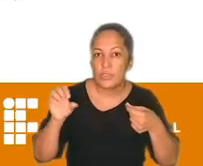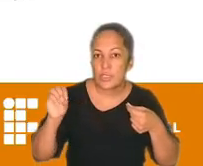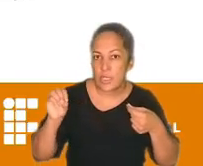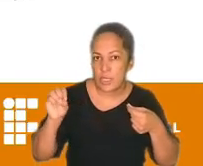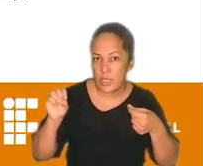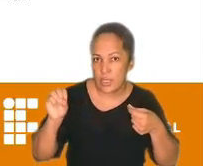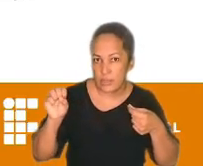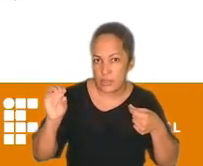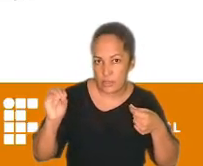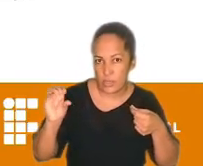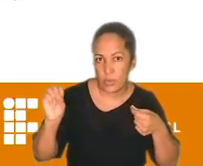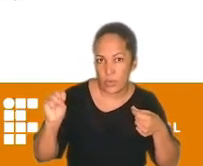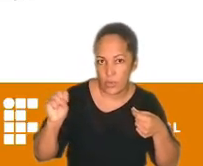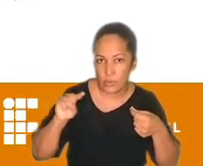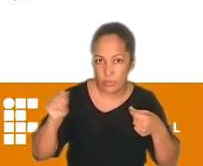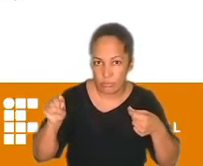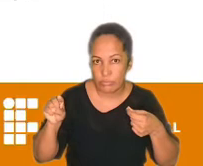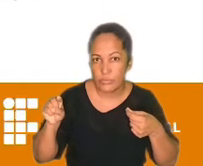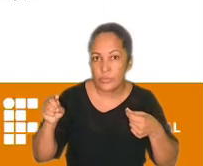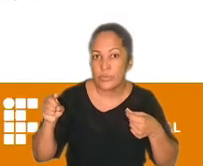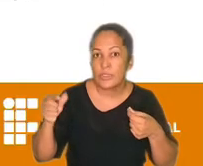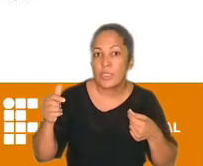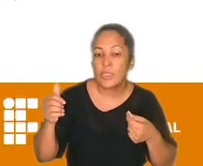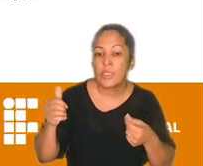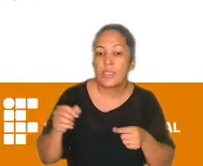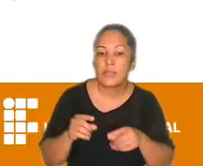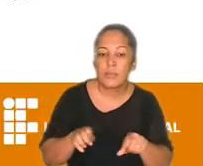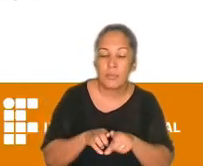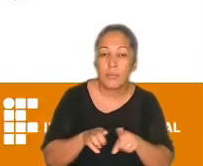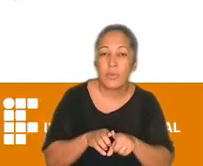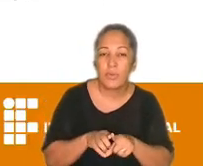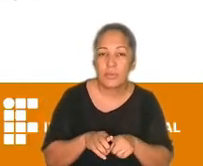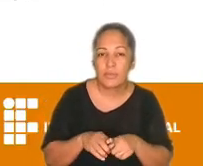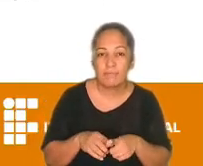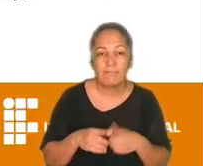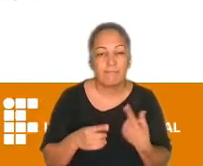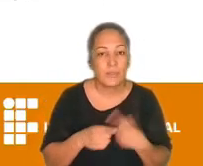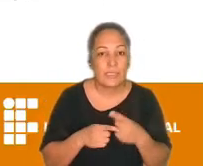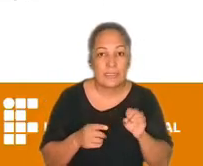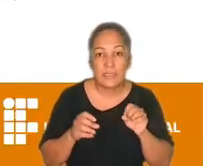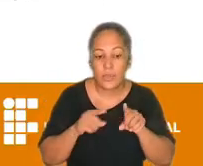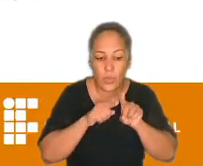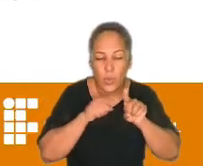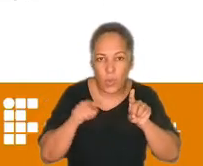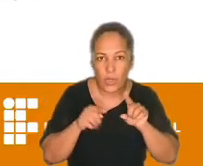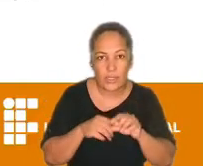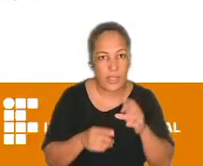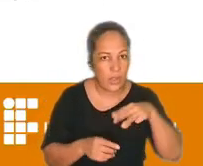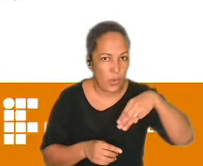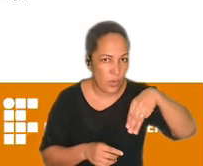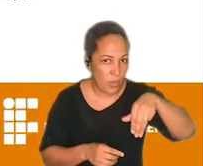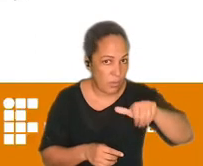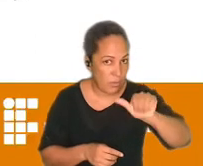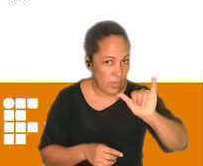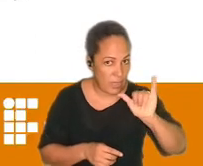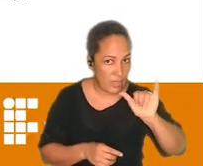também. Por que entre aspas? Porque se eu não colocar entre aspas, o MySQL não reconhece o tracinho separador, aí dá erro,